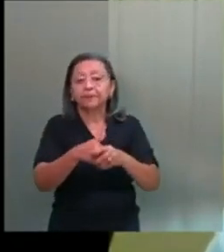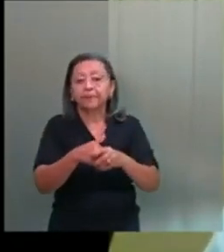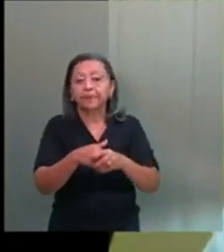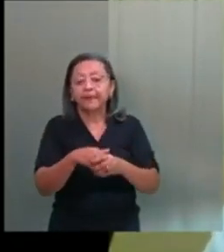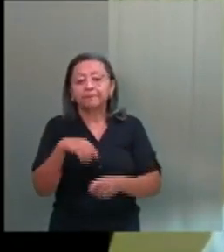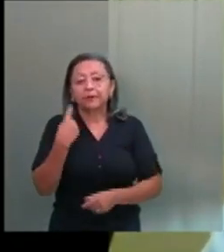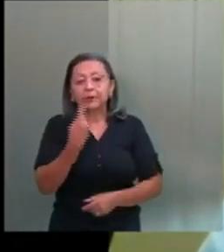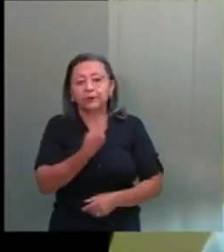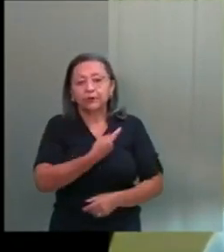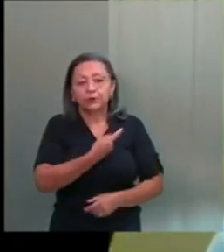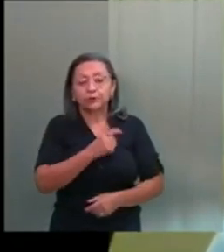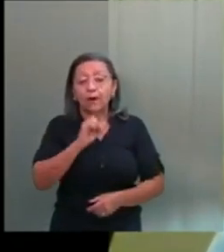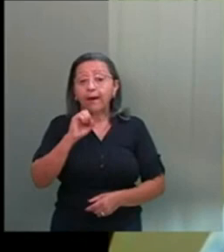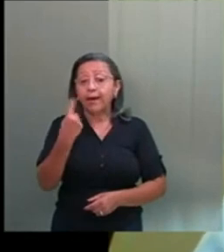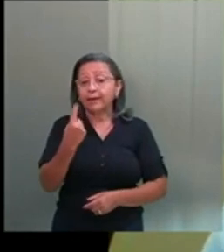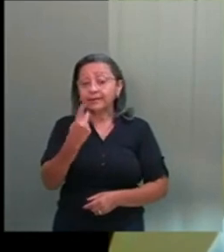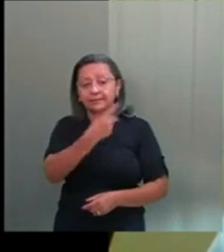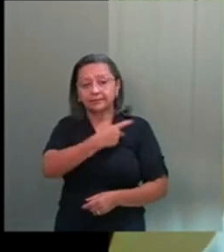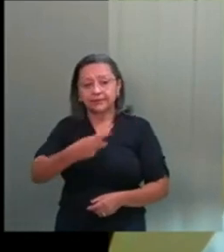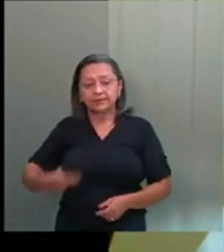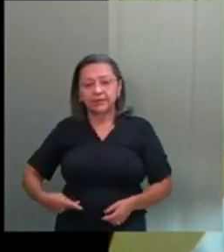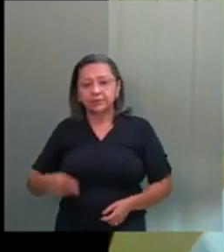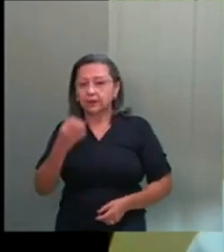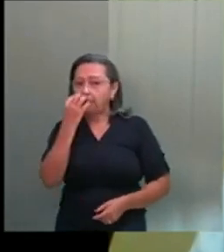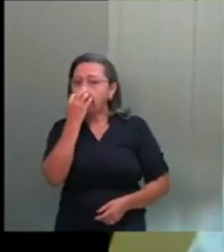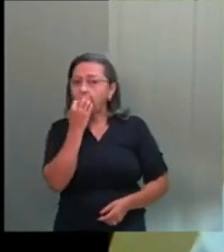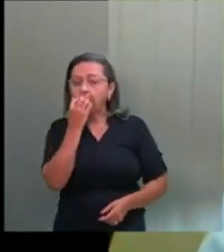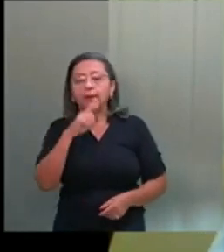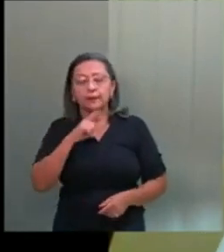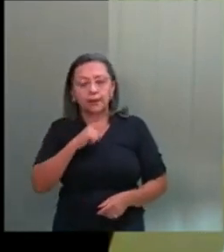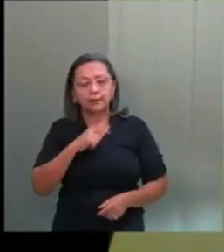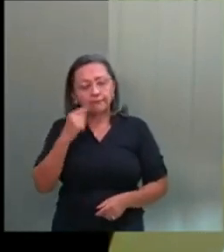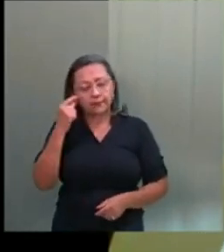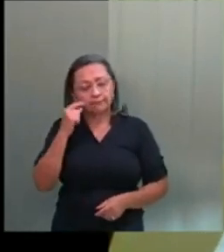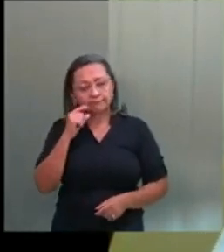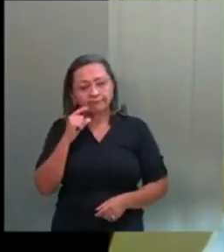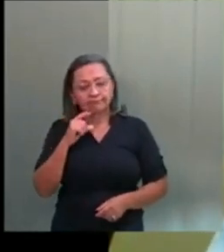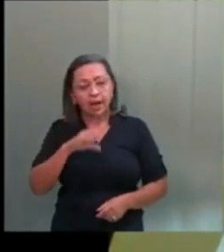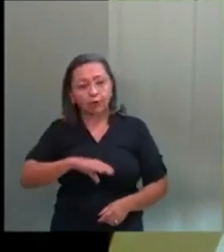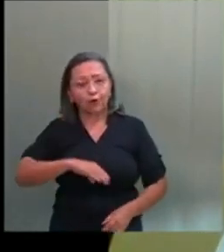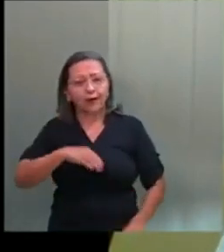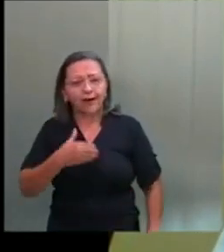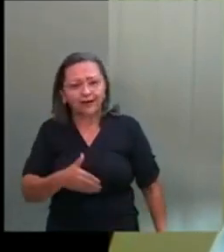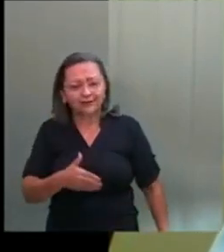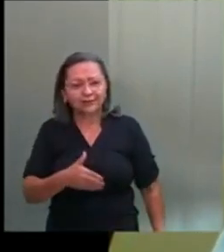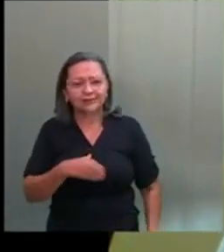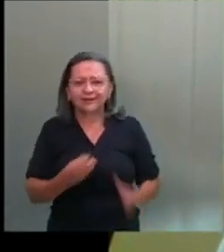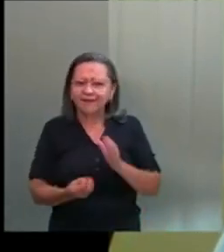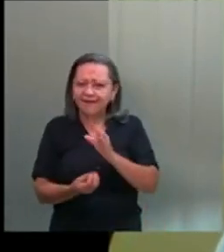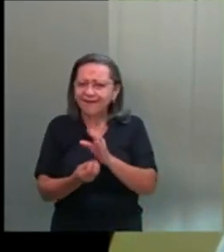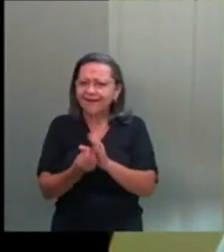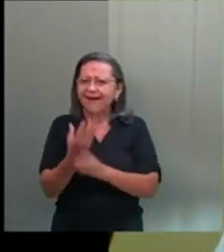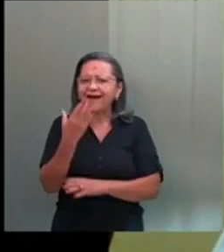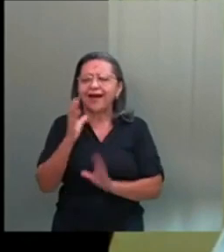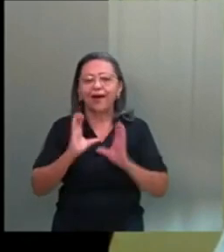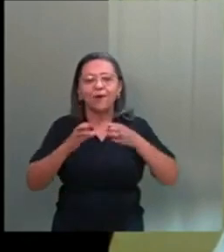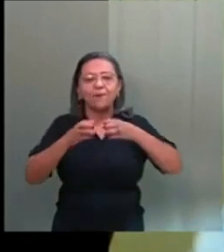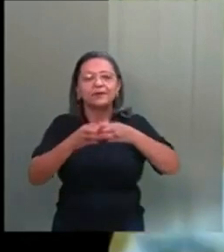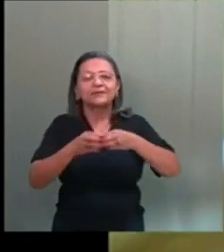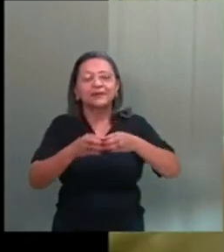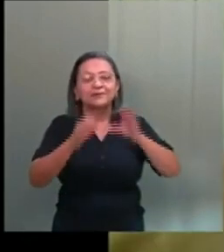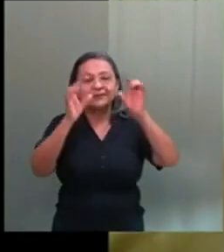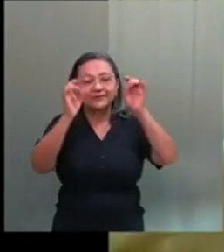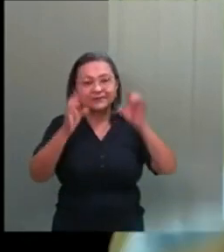nosso ex-presidente José Sarney, que teve a ousadia, não é, de criar a comissão